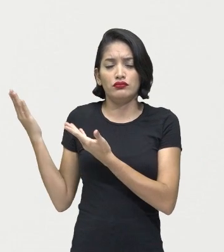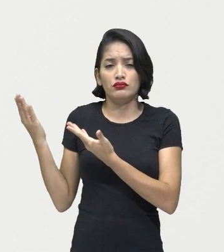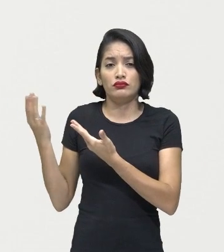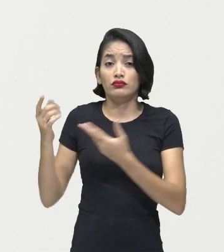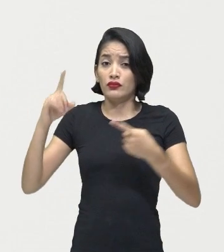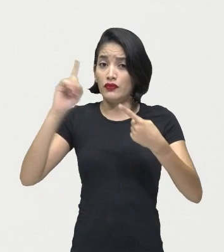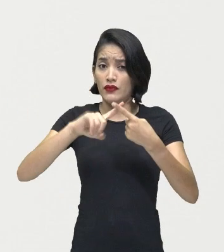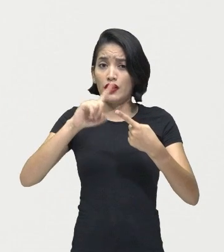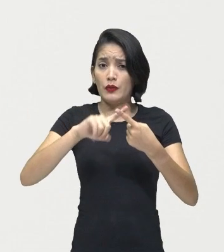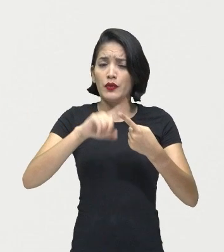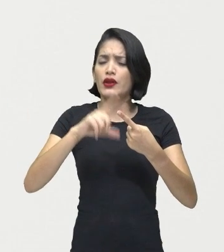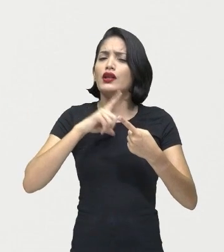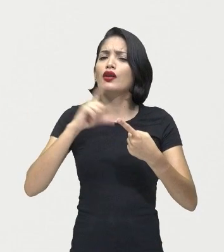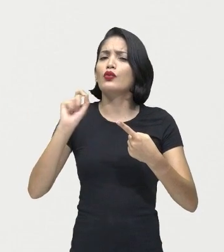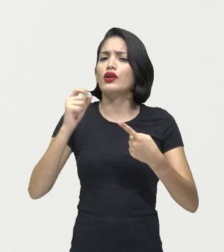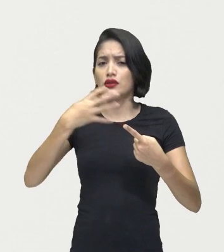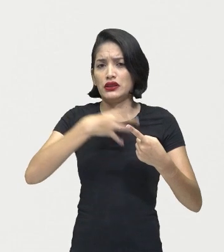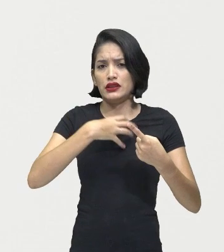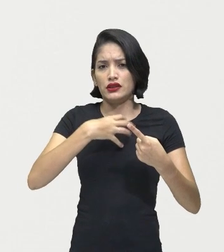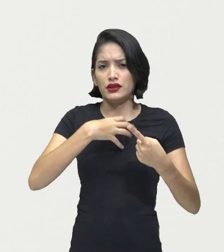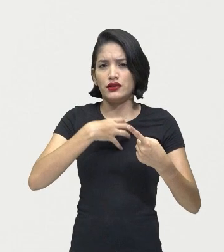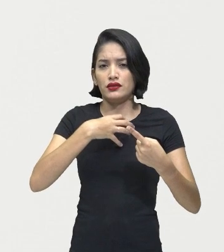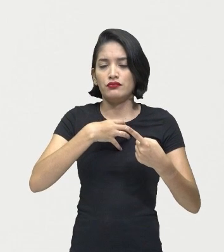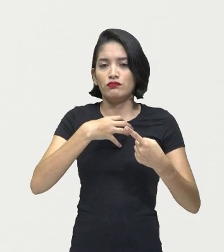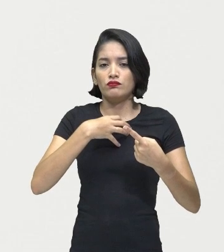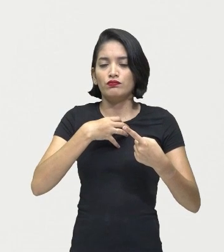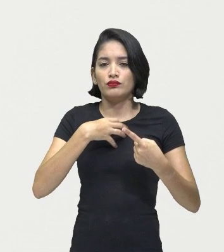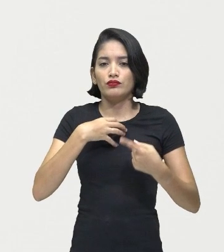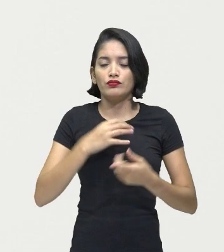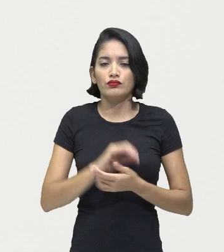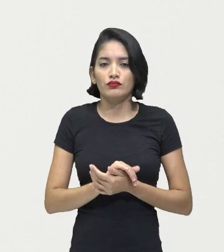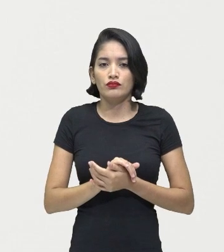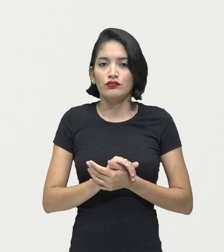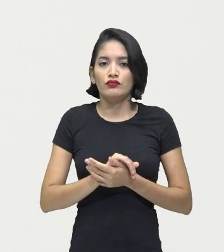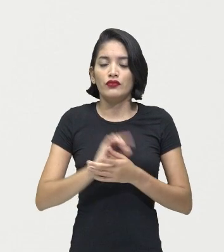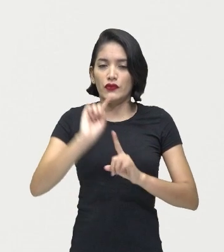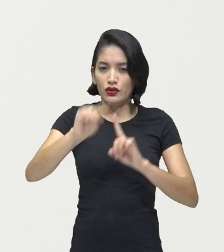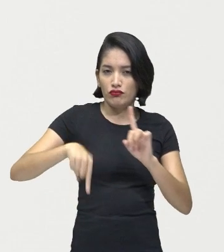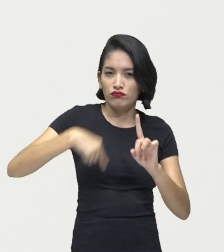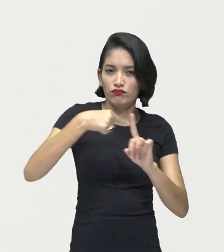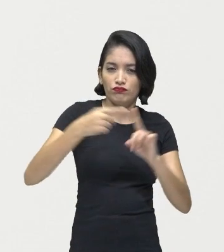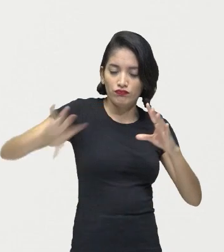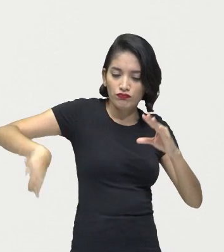elas vão desempenhar o sentido de adição, né?